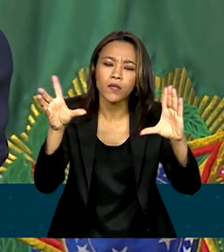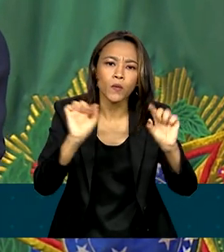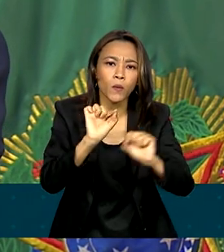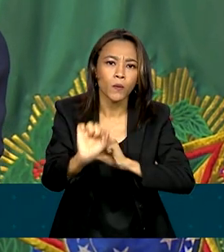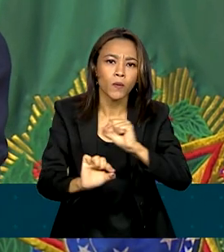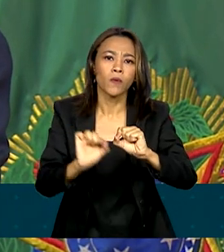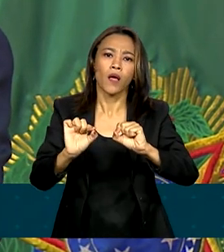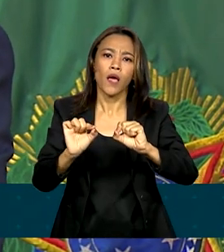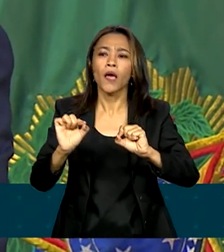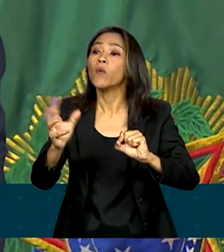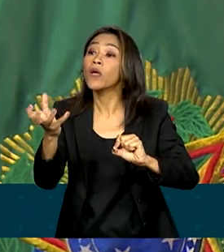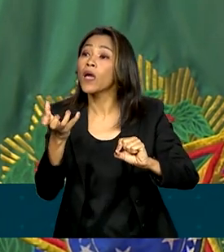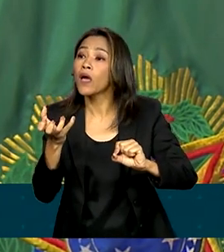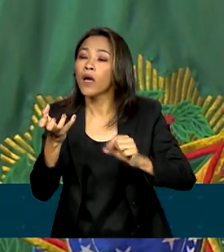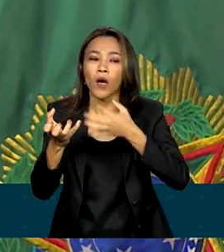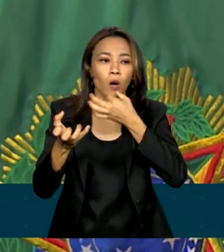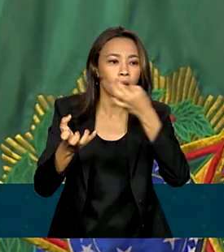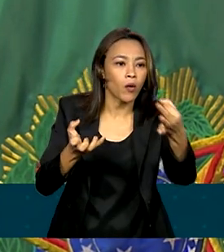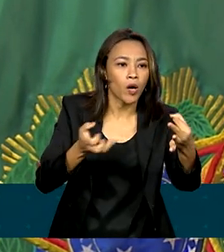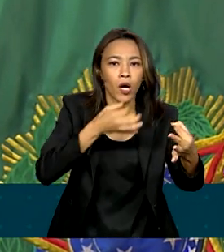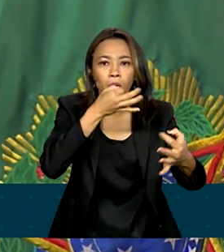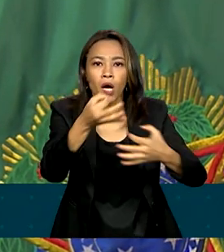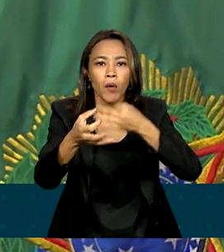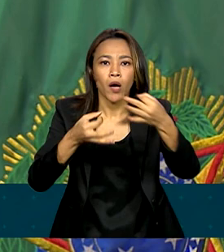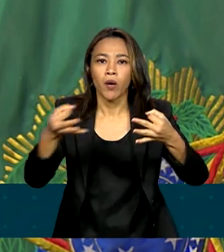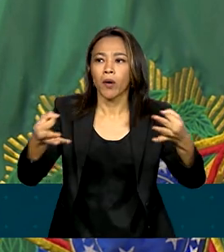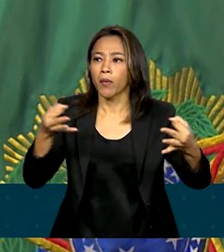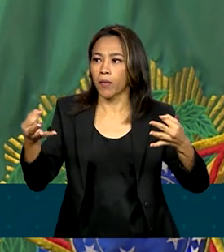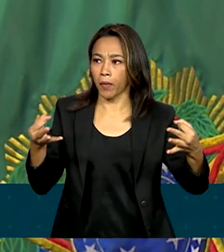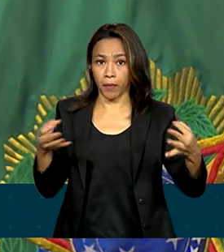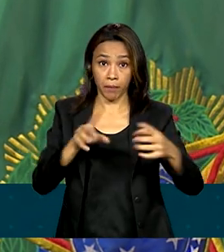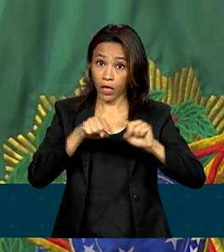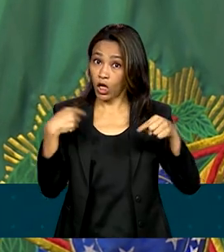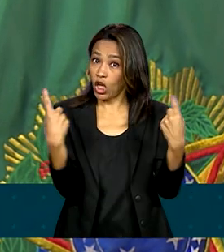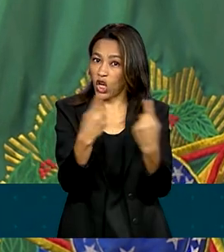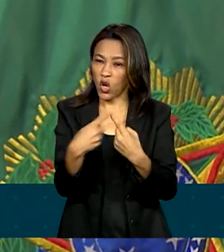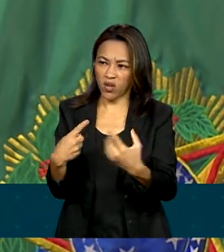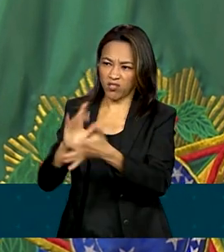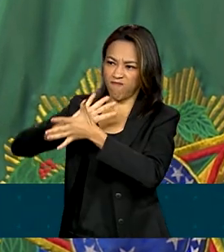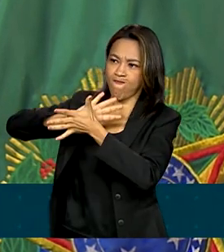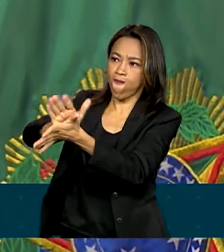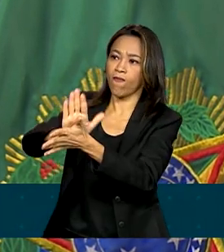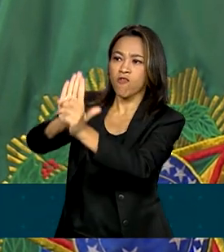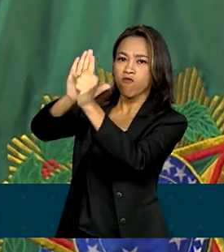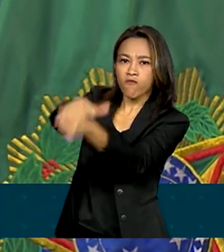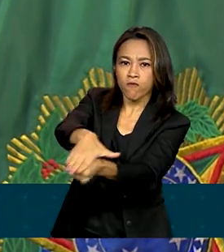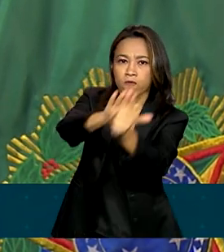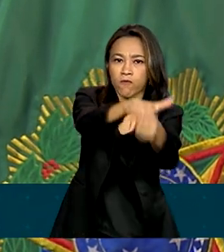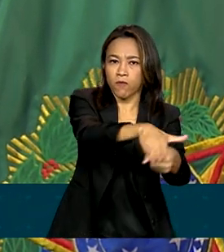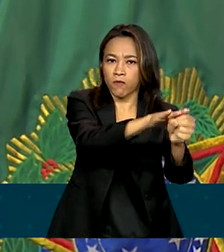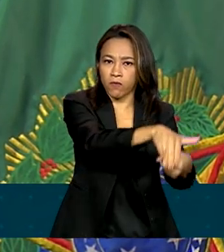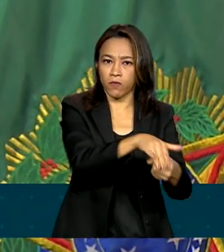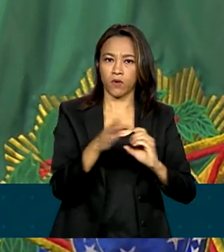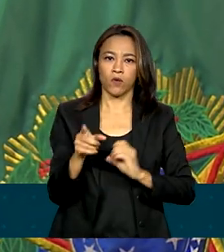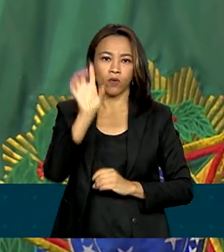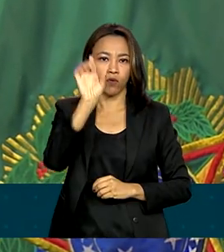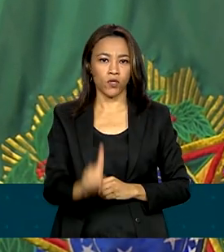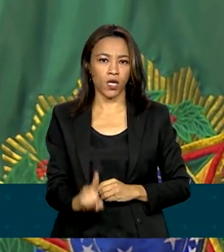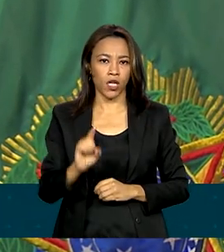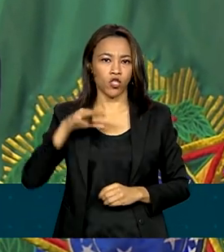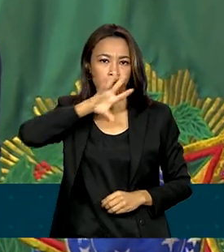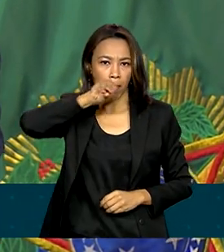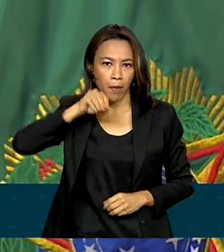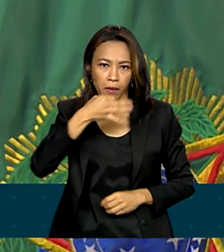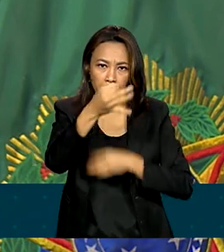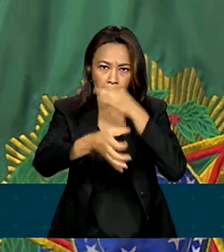gente falar o que quer, desde que a gente não obstrua o direito do outro falar. A gente pode fazer o que